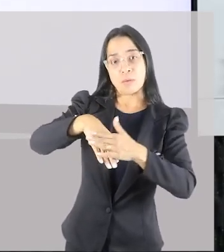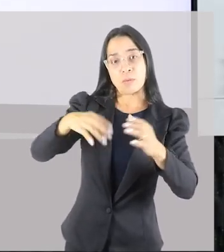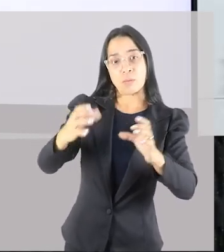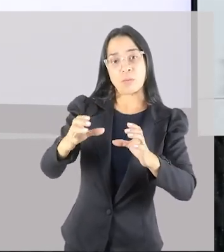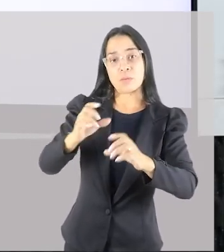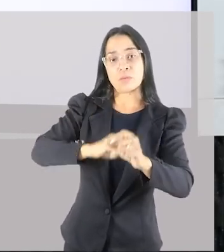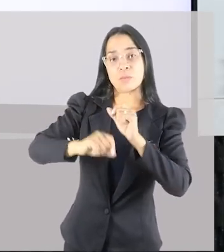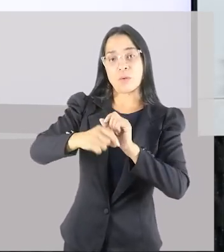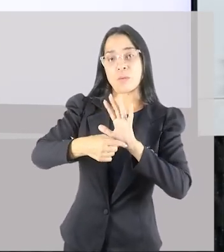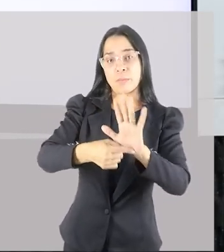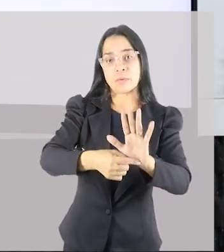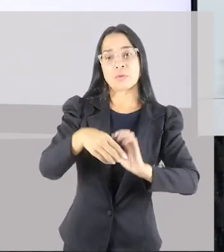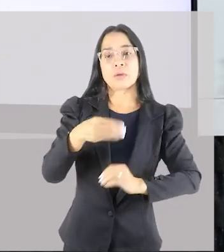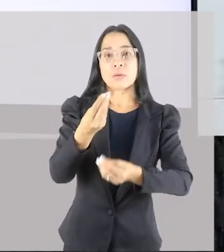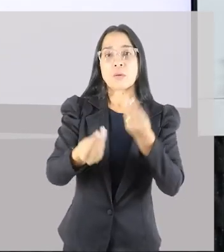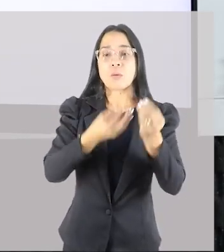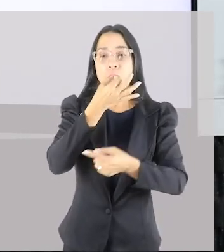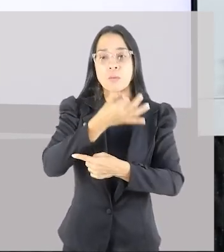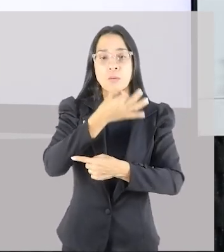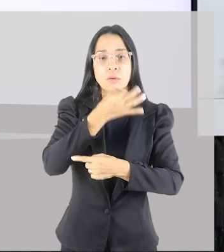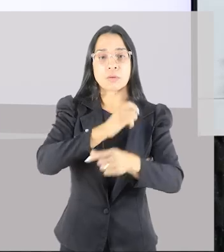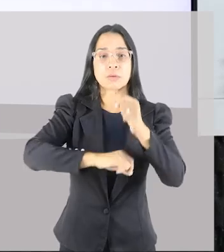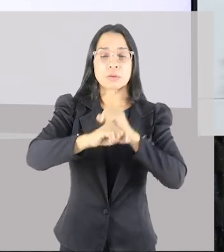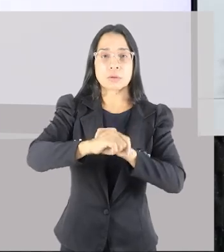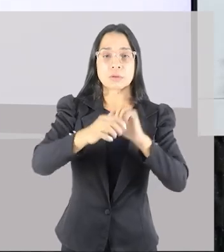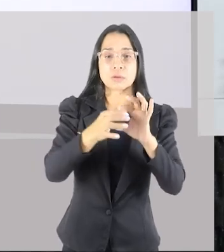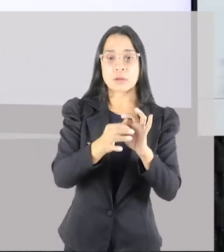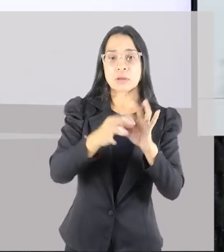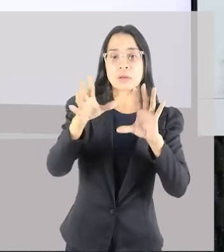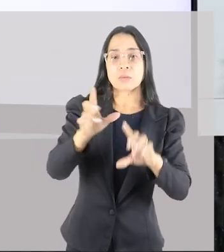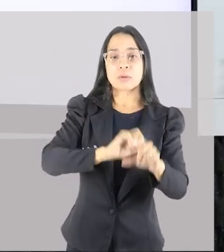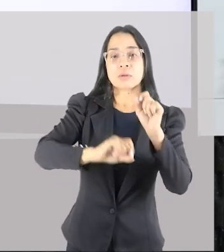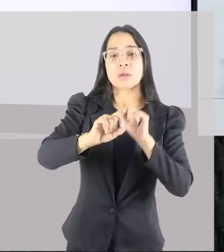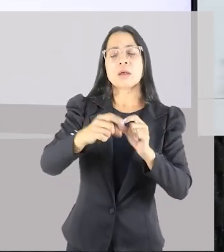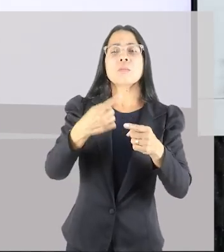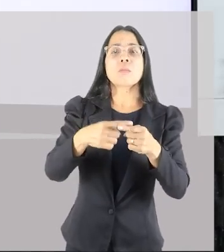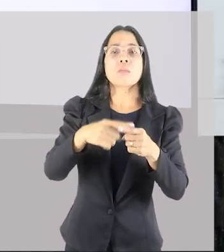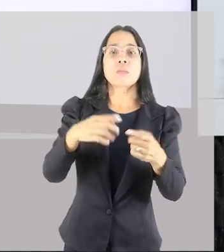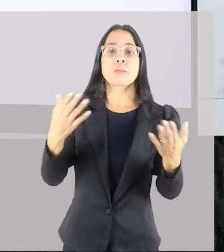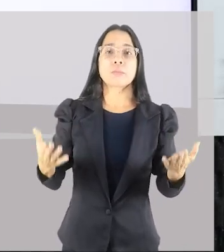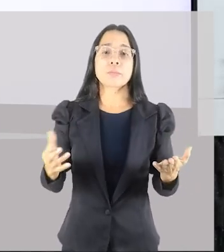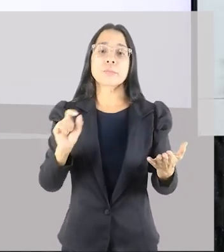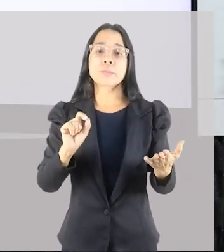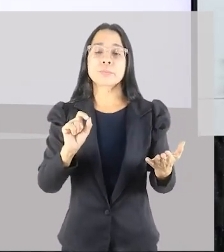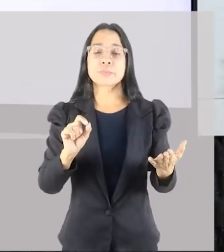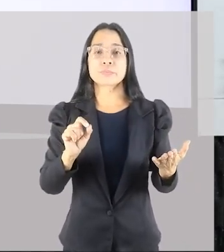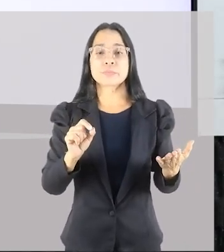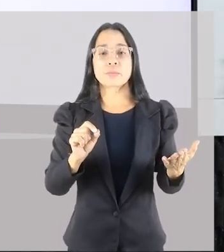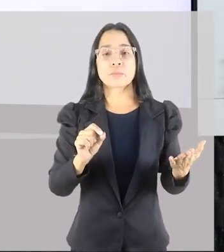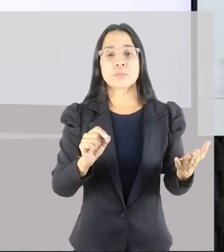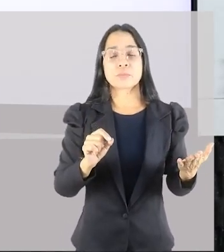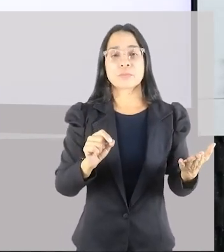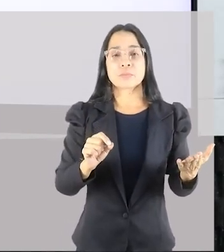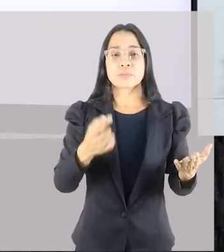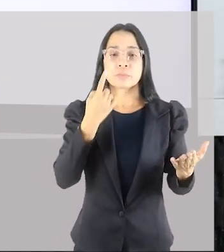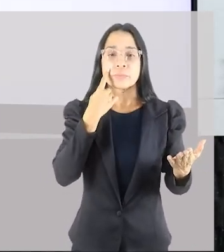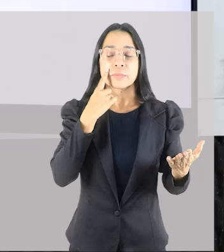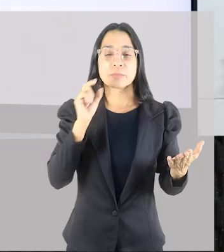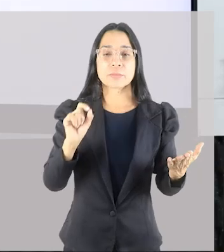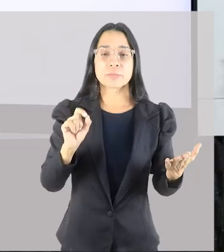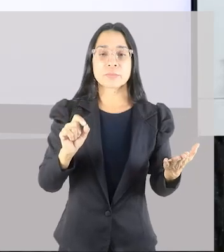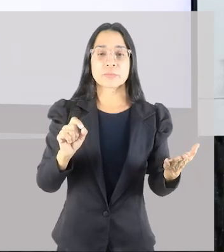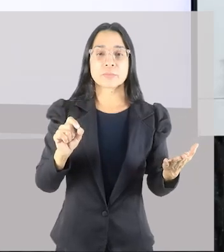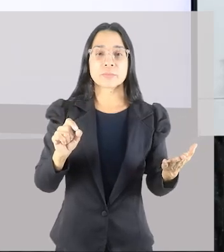futebol é apresentado de forma crítica e emancipada devido ao fato de Olha